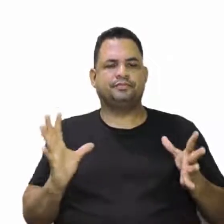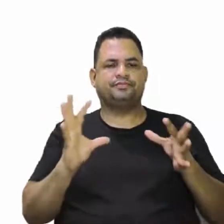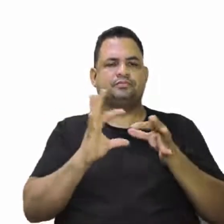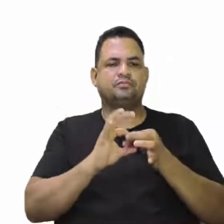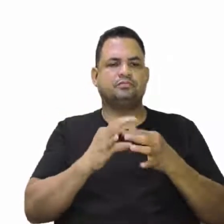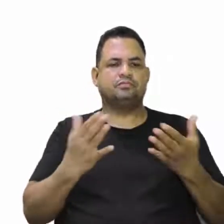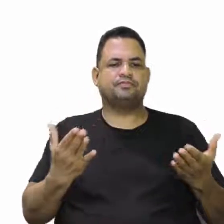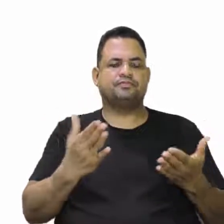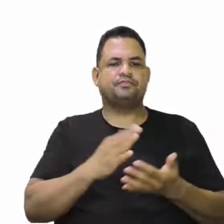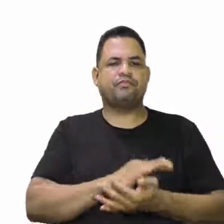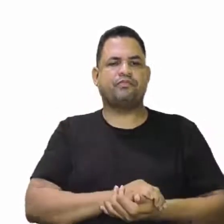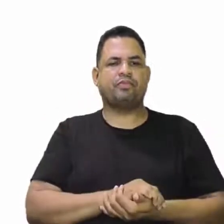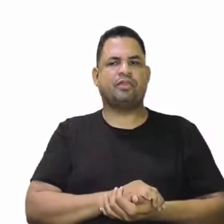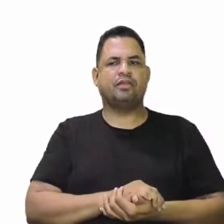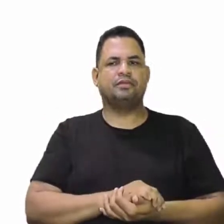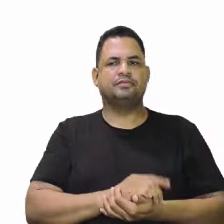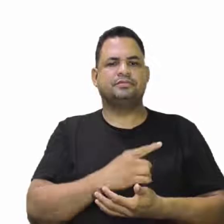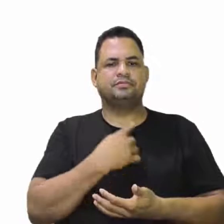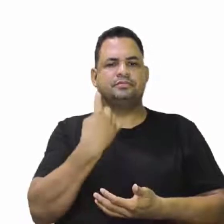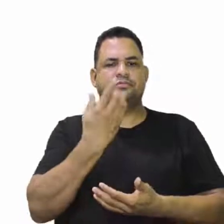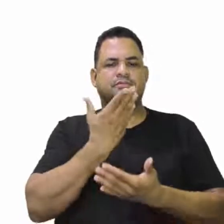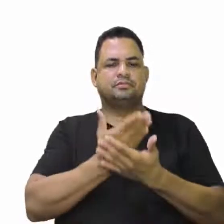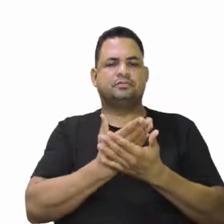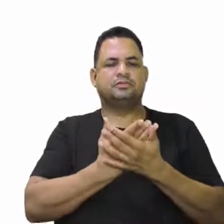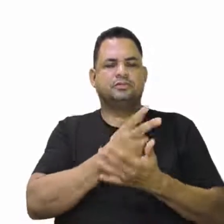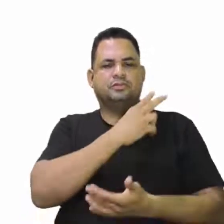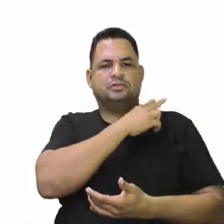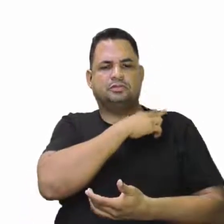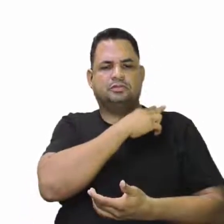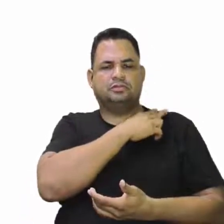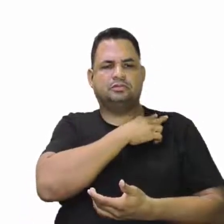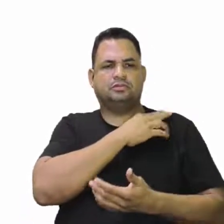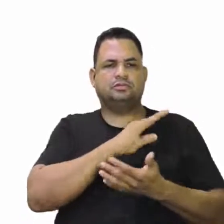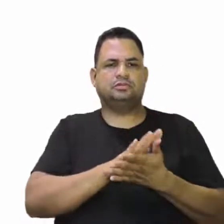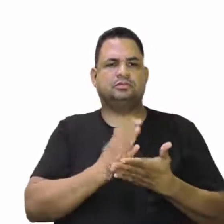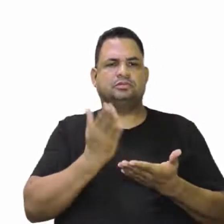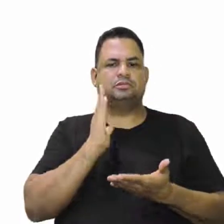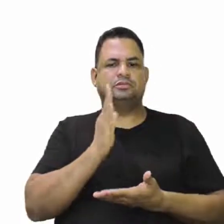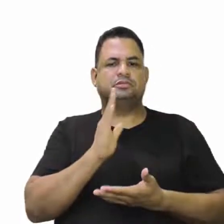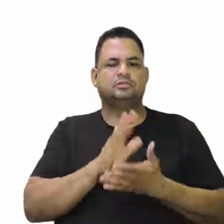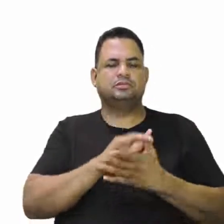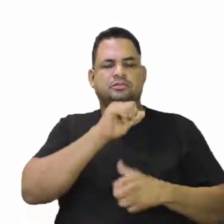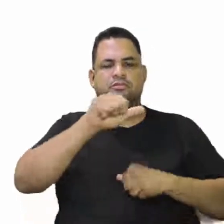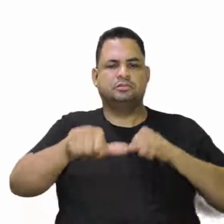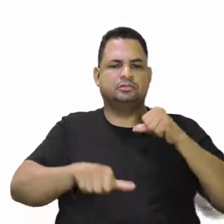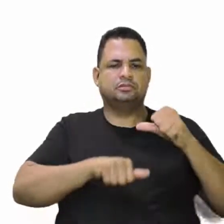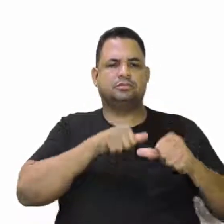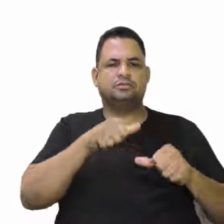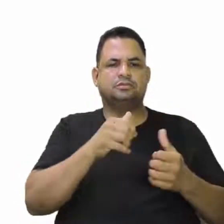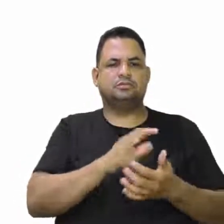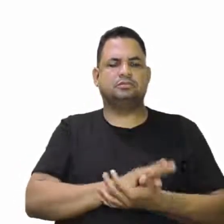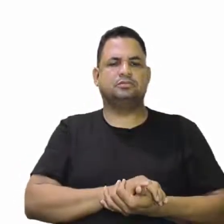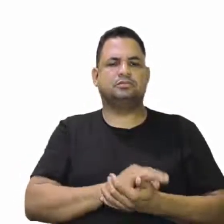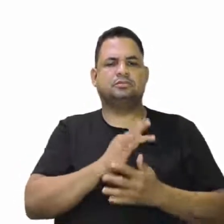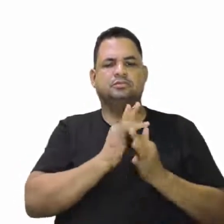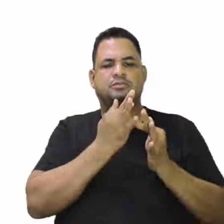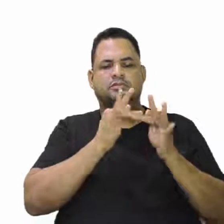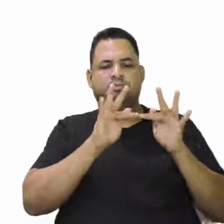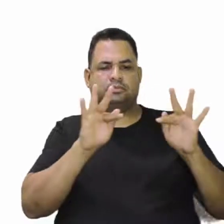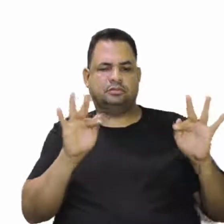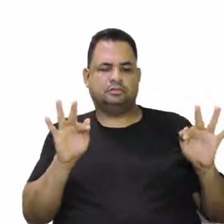e contextualidade, que nós vimos lá no 2º ano. Isso. Então, eles já mudaram ali essa